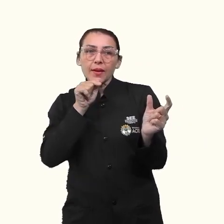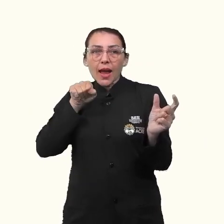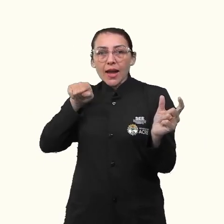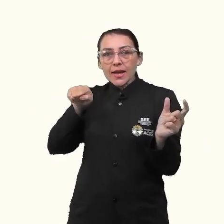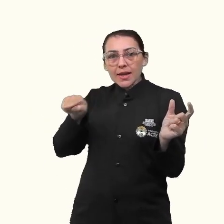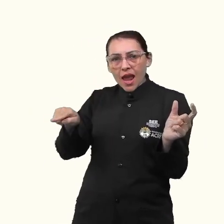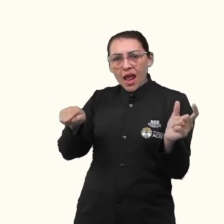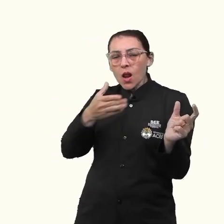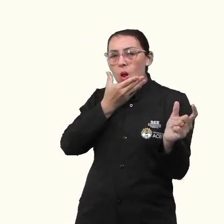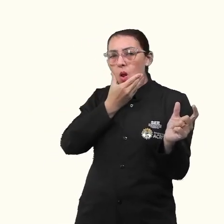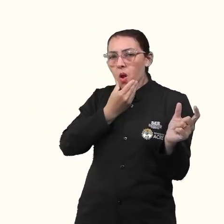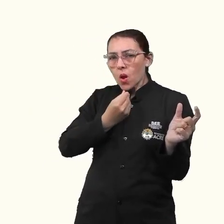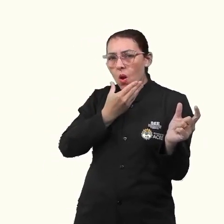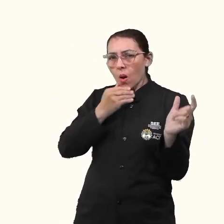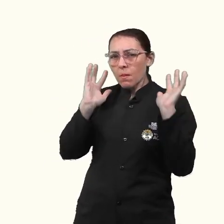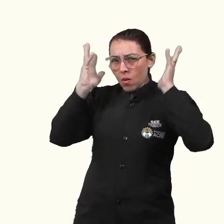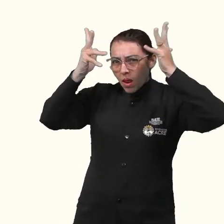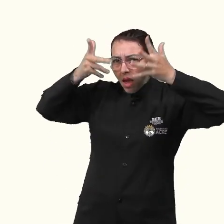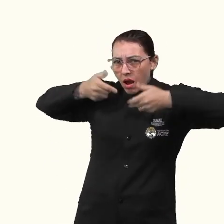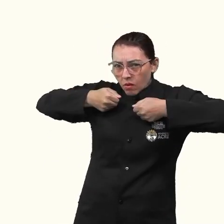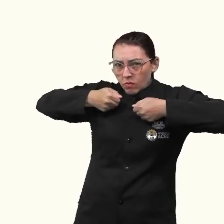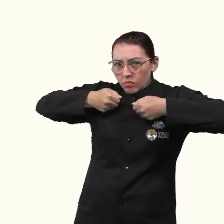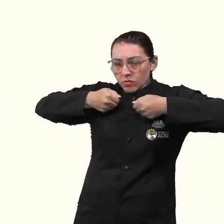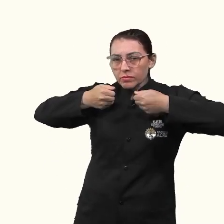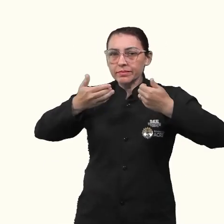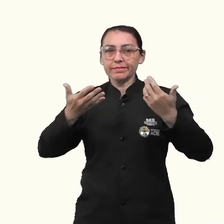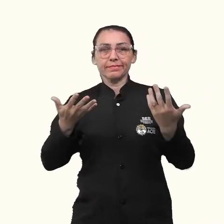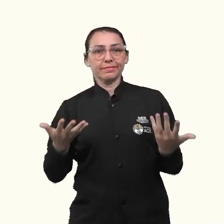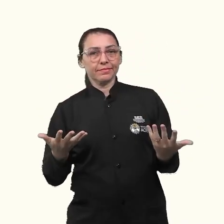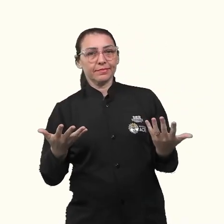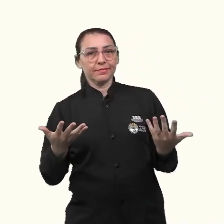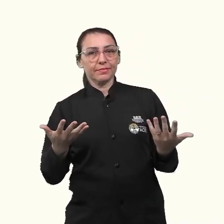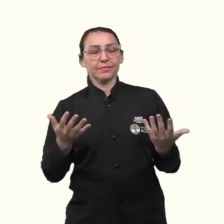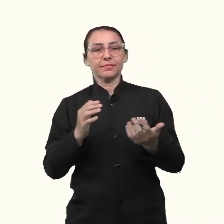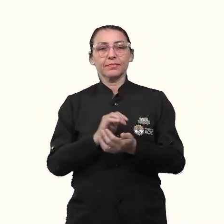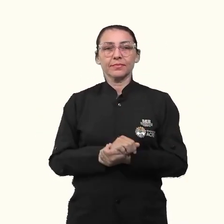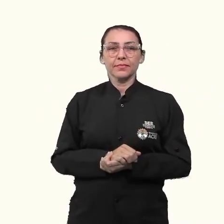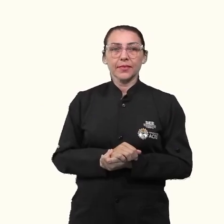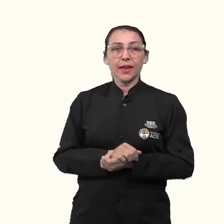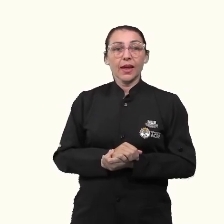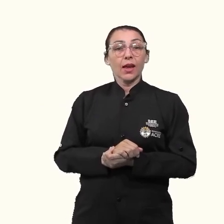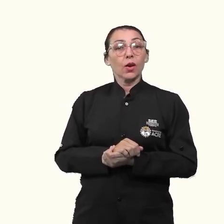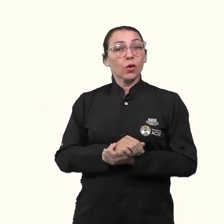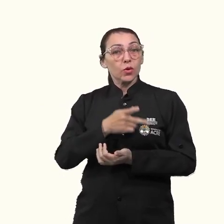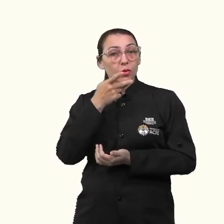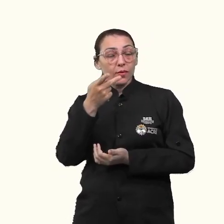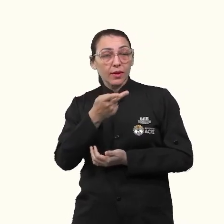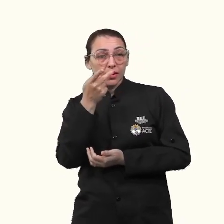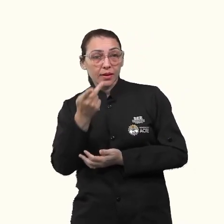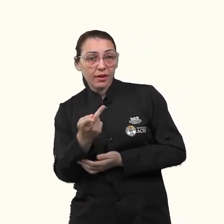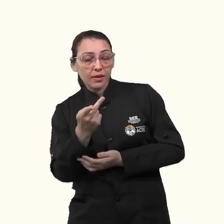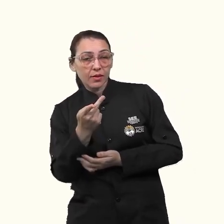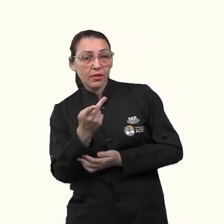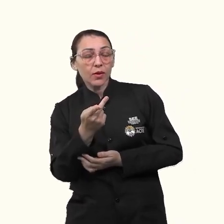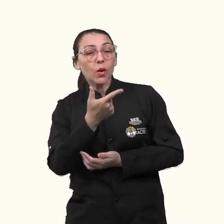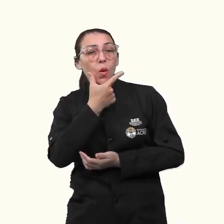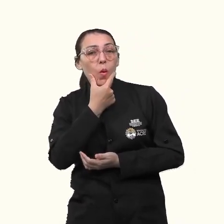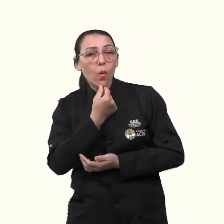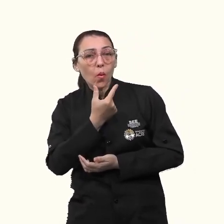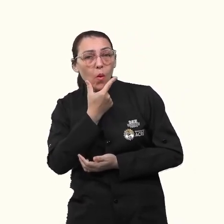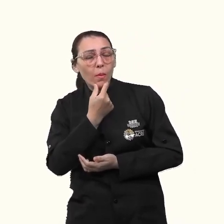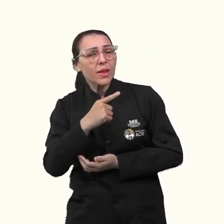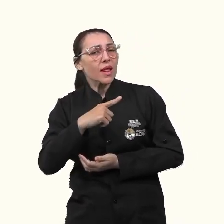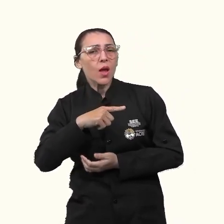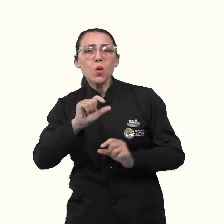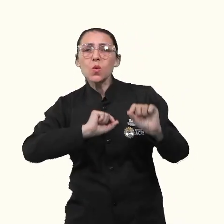aquele homem é um leão. Nesse caso aqui, eu estou me referindo que o homem, ele tem